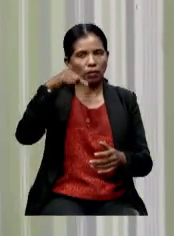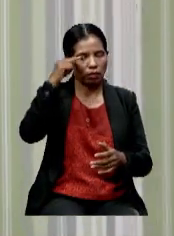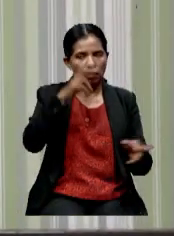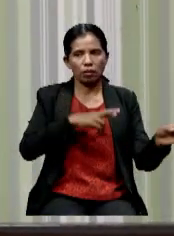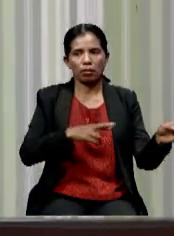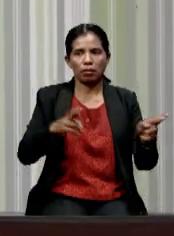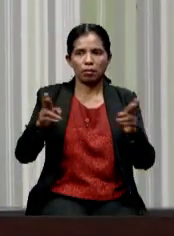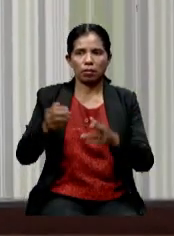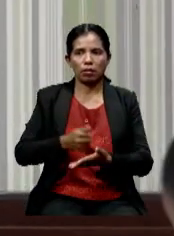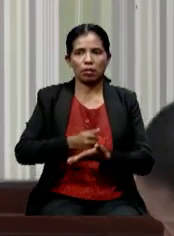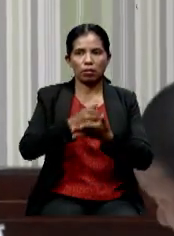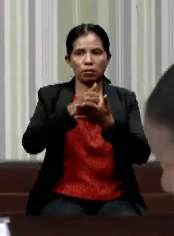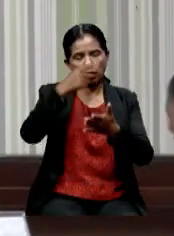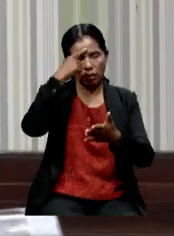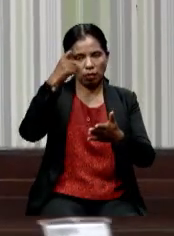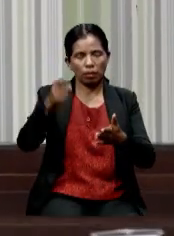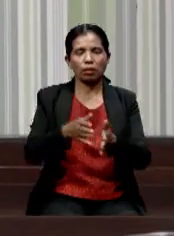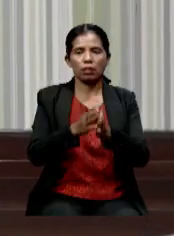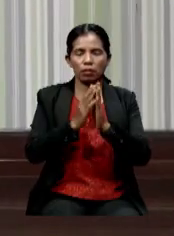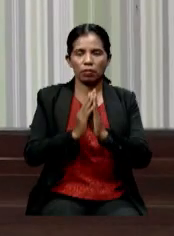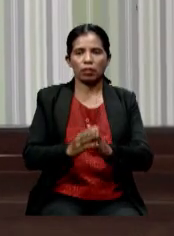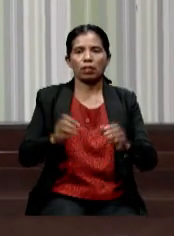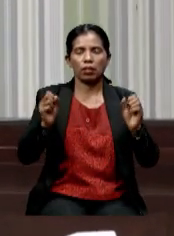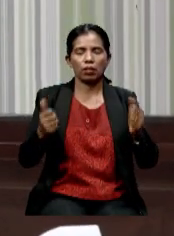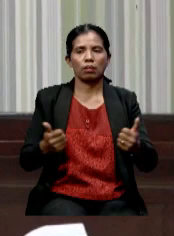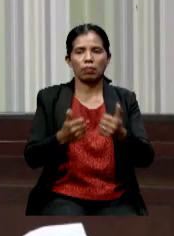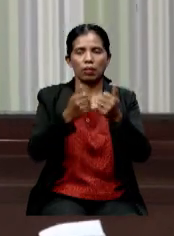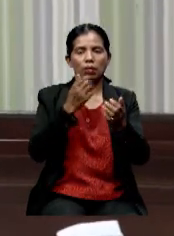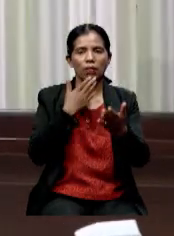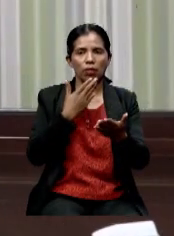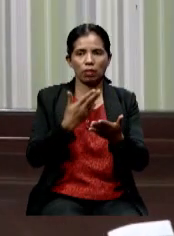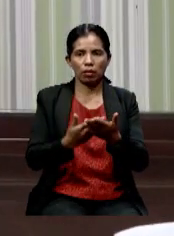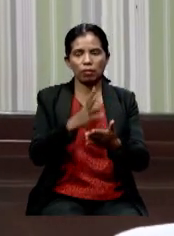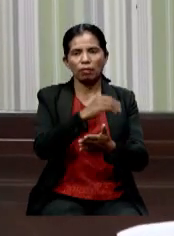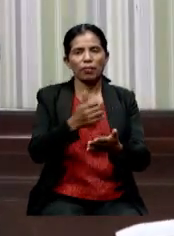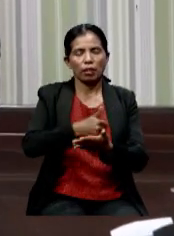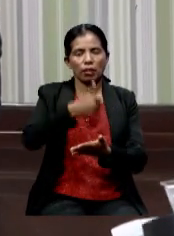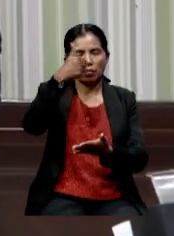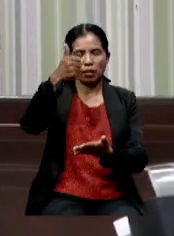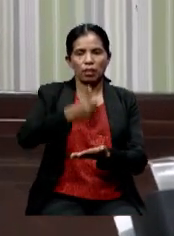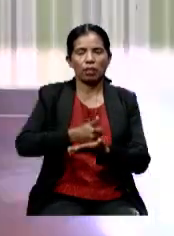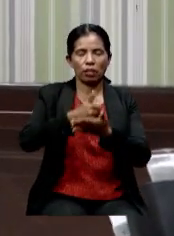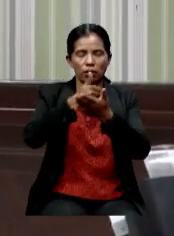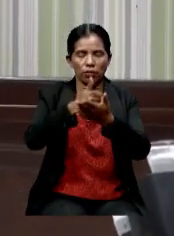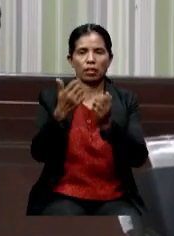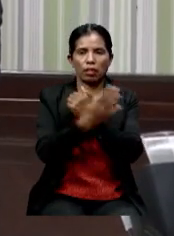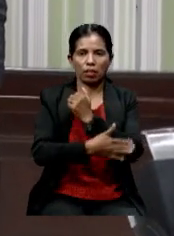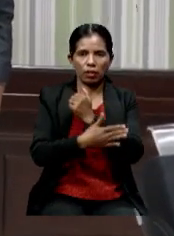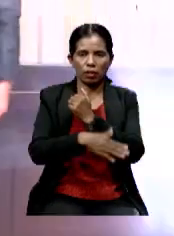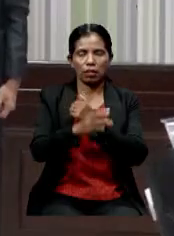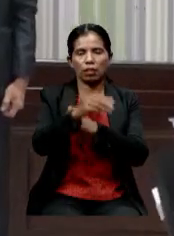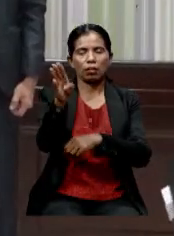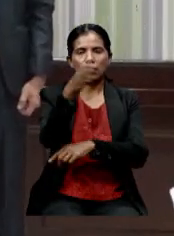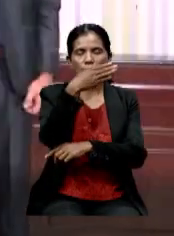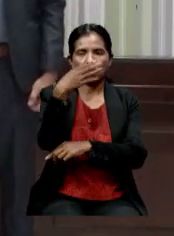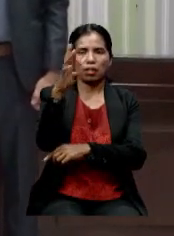apoio atleta Sira tamane husu atleta Sira atu kompete ho didiak nune belheta vitoria ho ditane as dignidade nasaung ho bandera